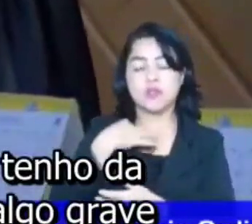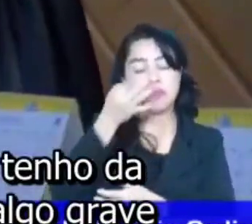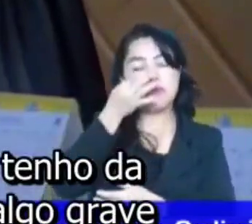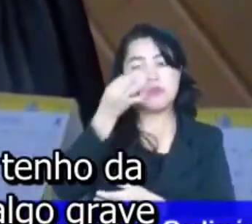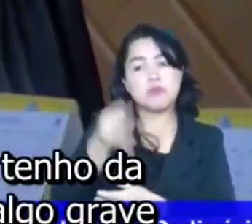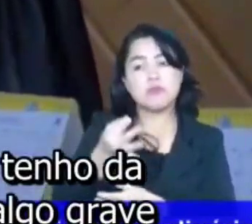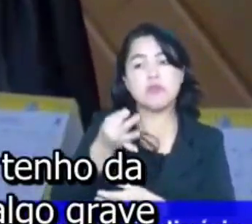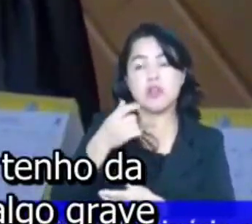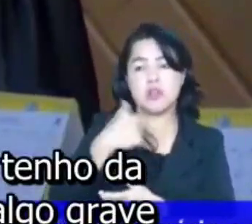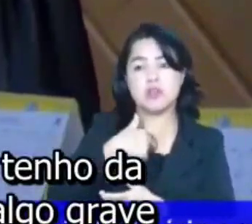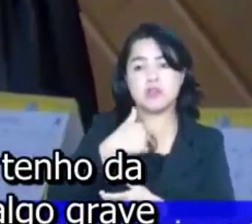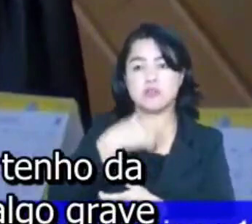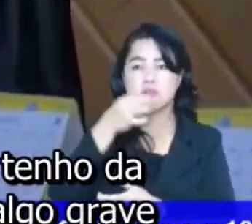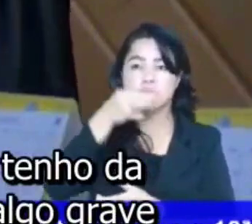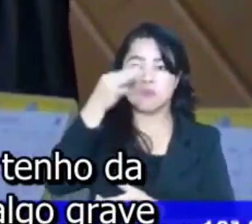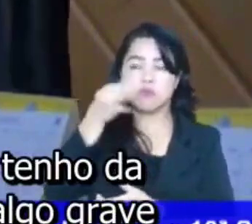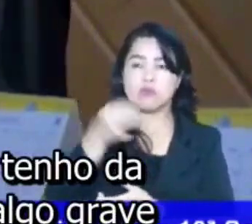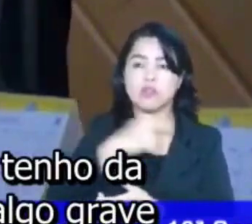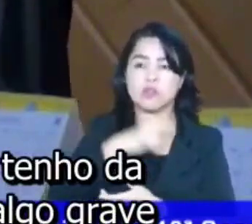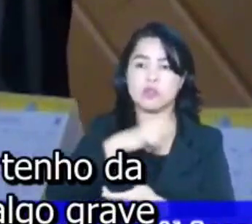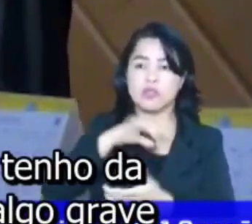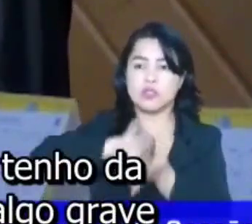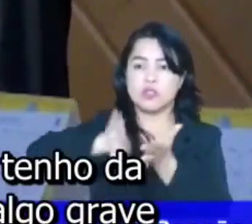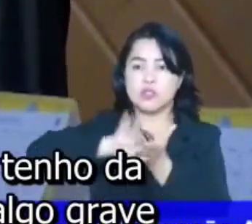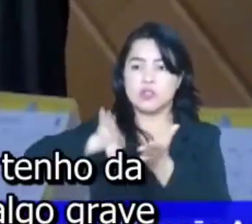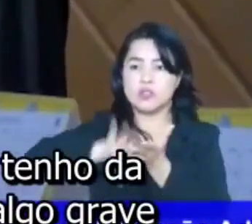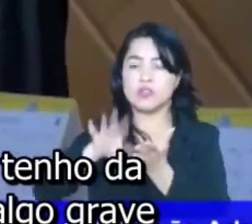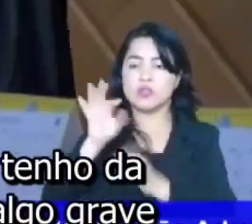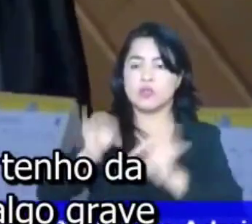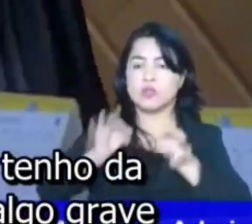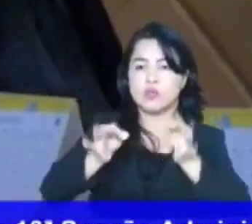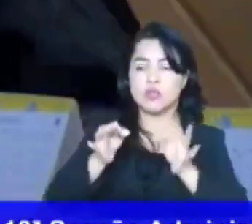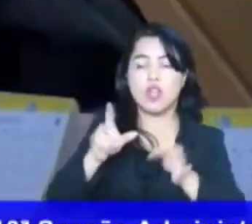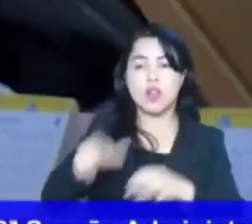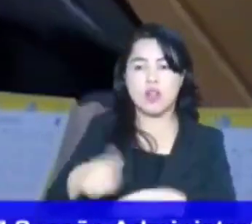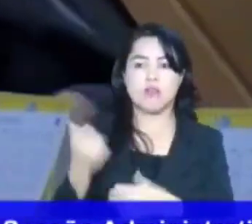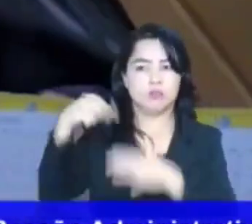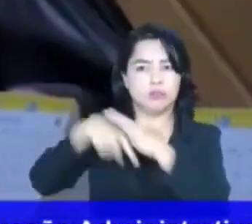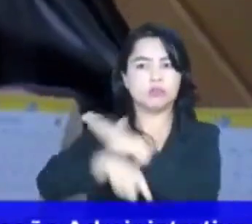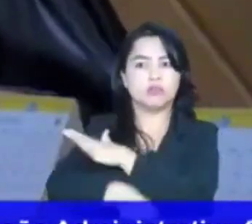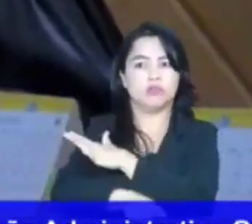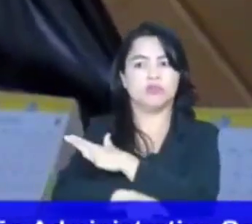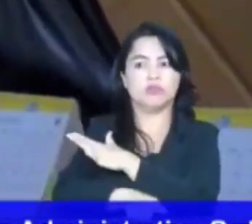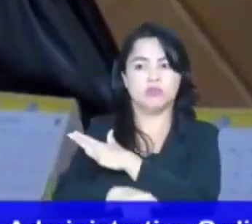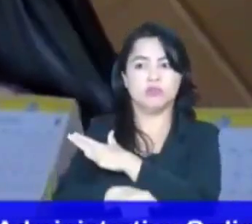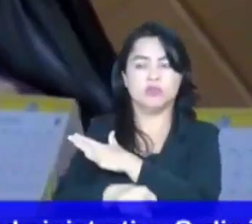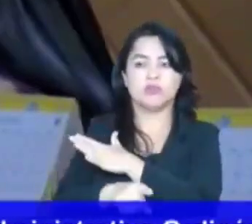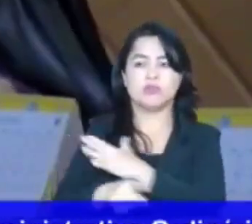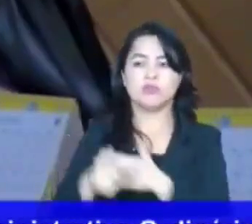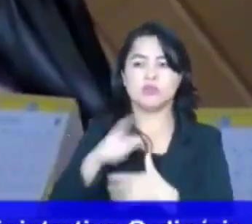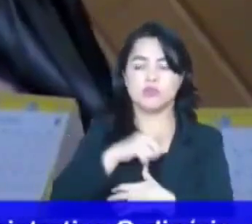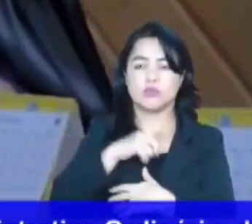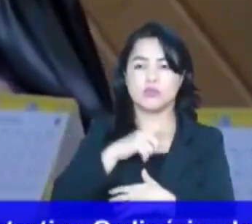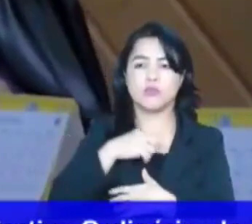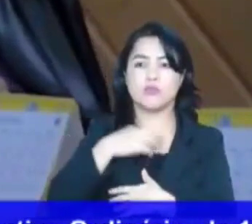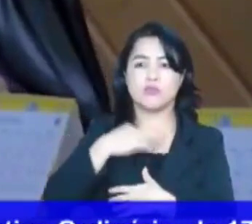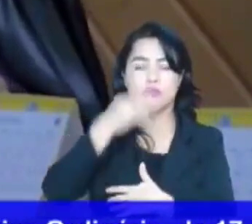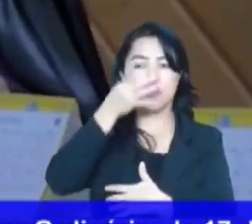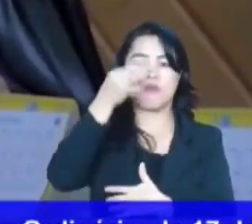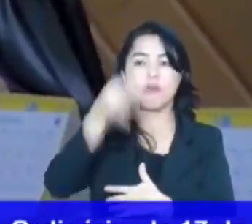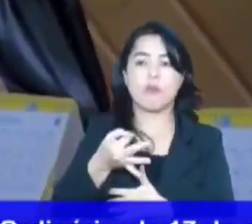visão que tenho da Constituição, de que a retirada de parcela da jurisdição é algo grave, coerente com a posição